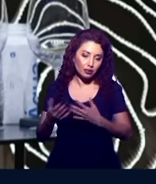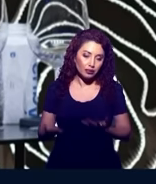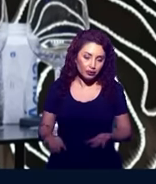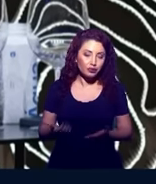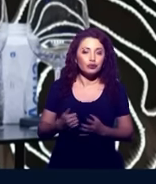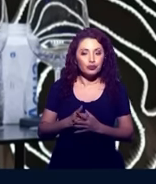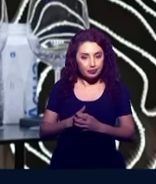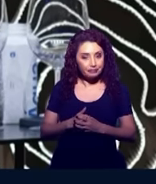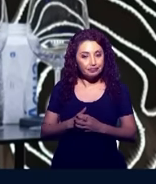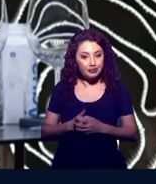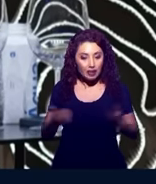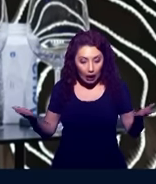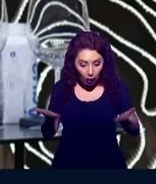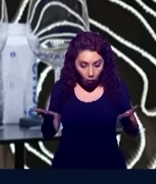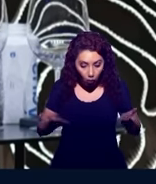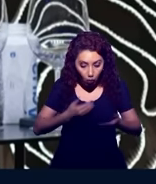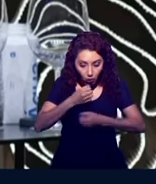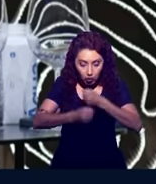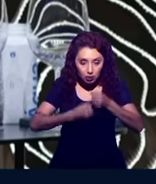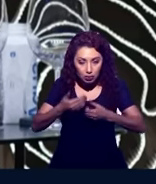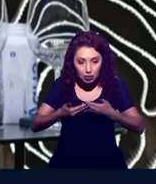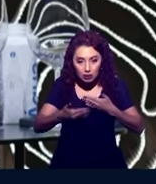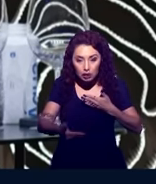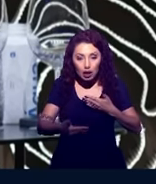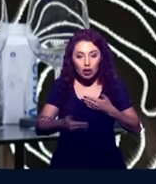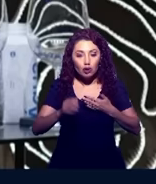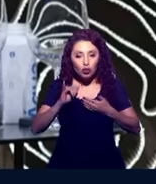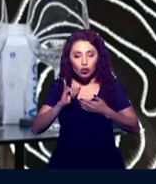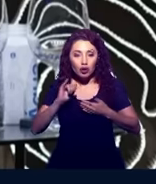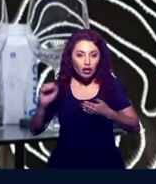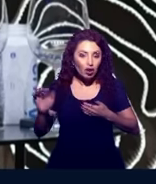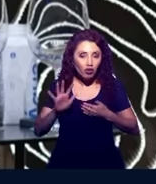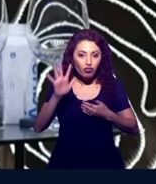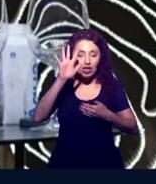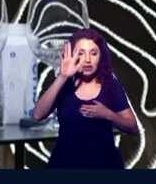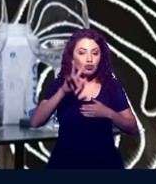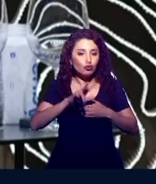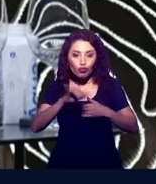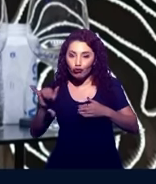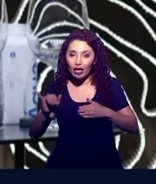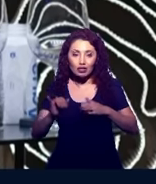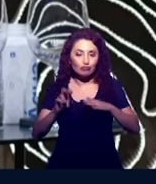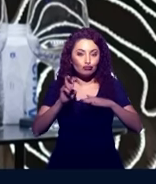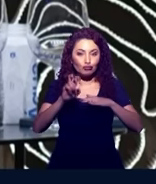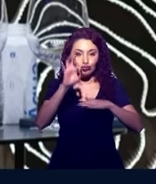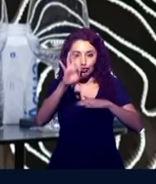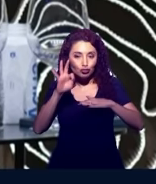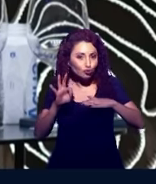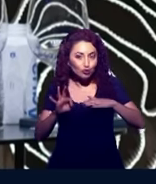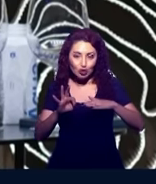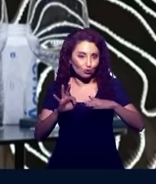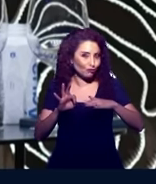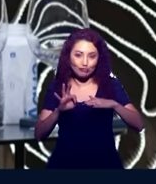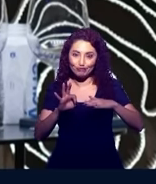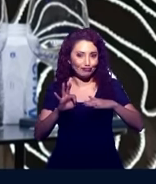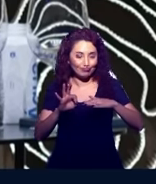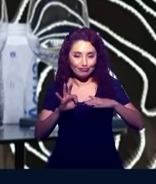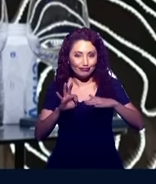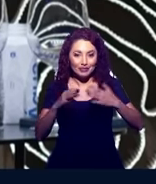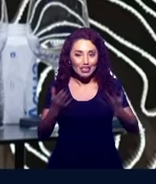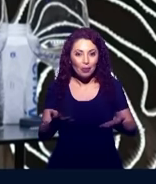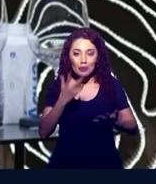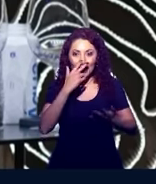esse ano e esse ano a inflação não vai bater cinco apesar da reoneração então nós estamos num num momento